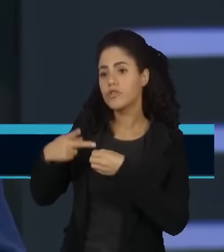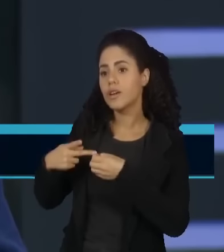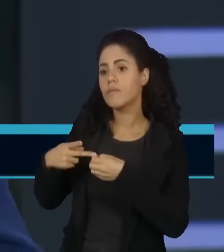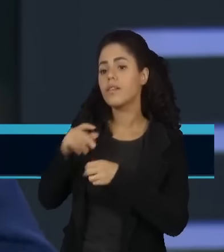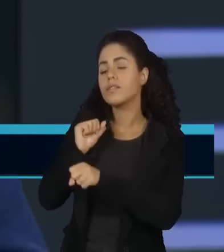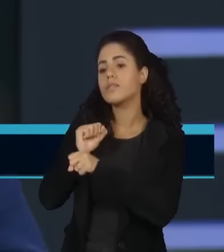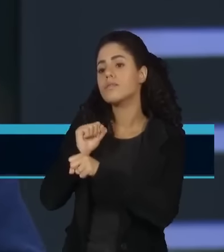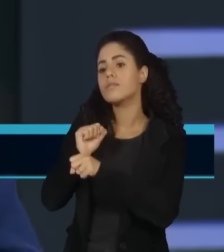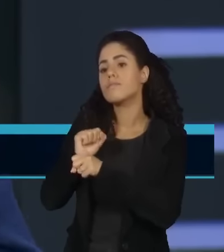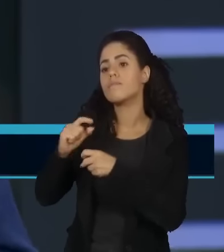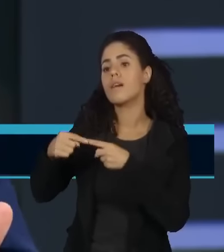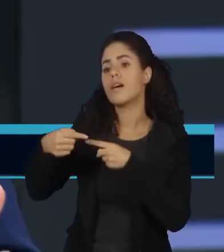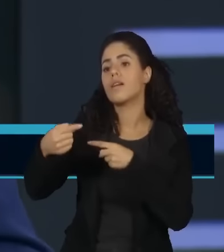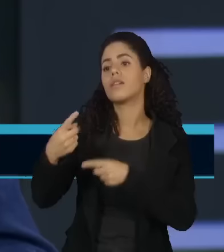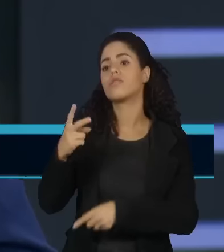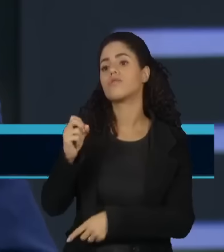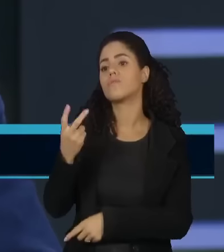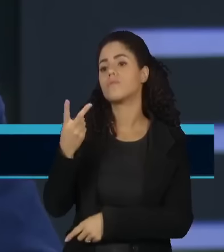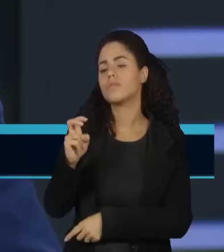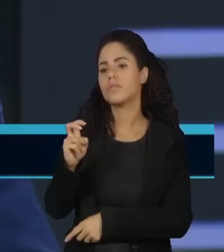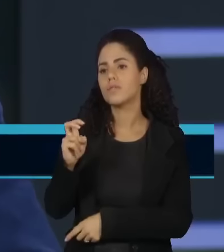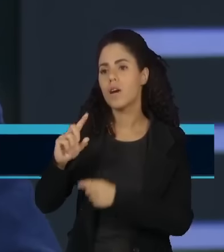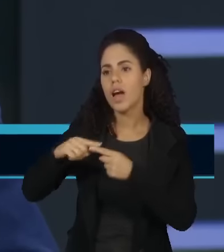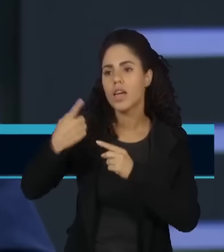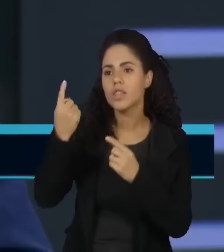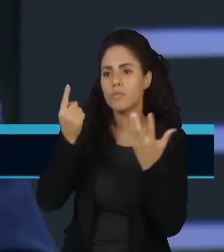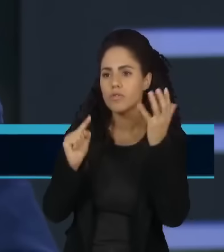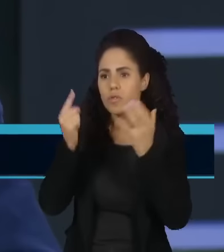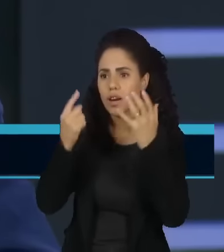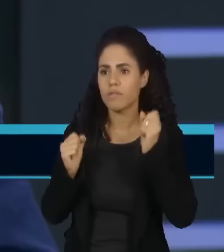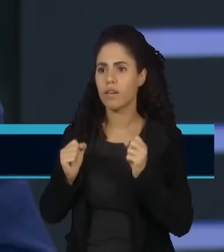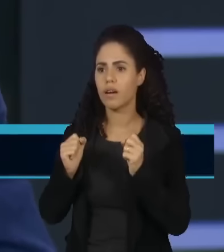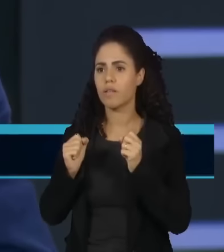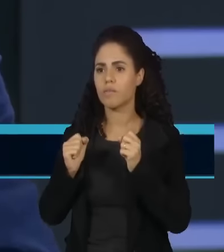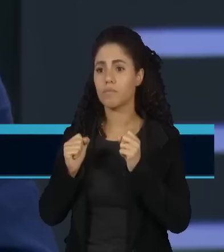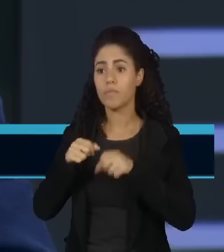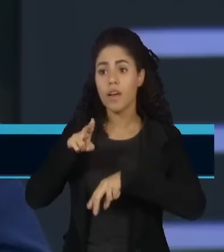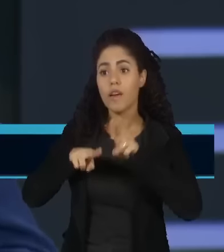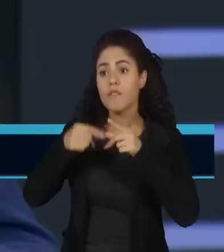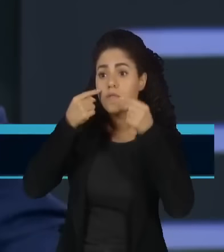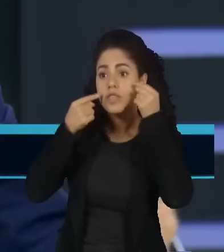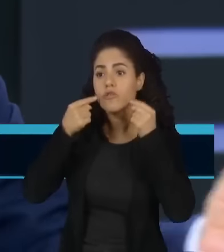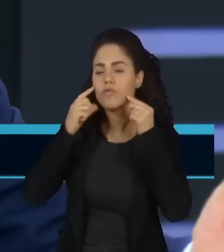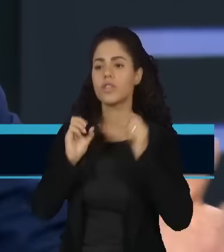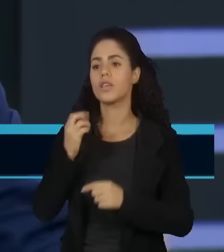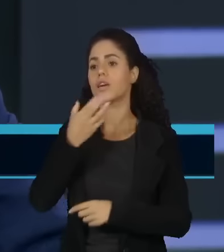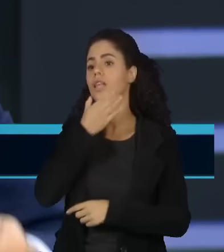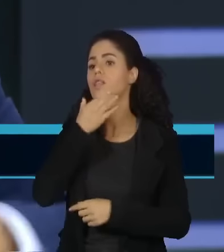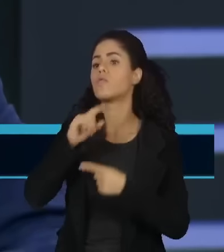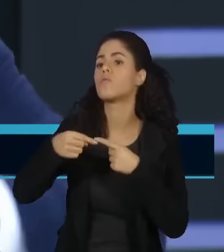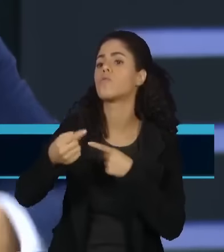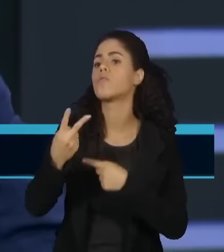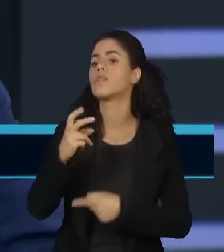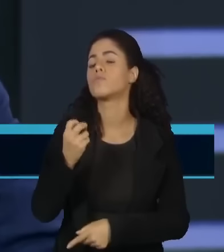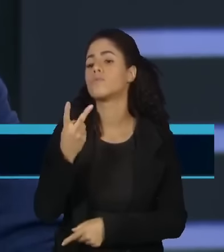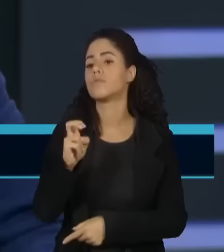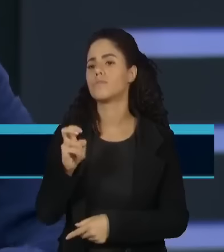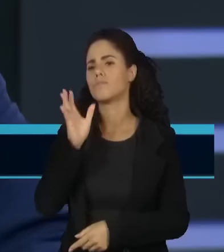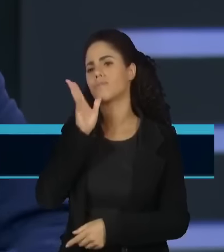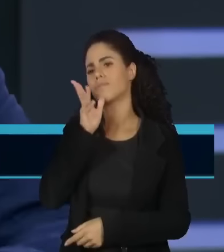esperar o ano que vem. Não sei se depois do Carnaval, depois da festa junina, ou se depois do Natal do ano que vem. É inacreditável